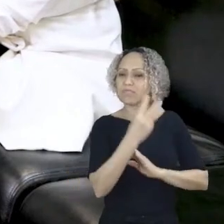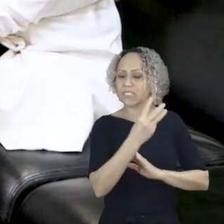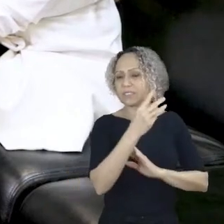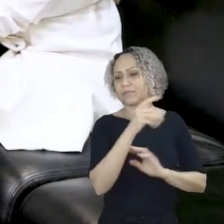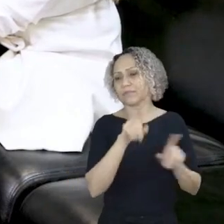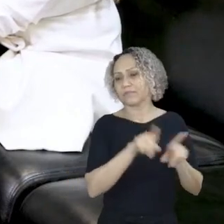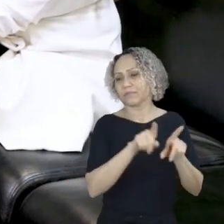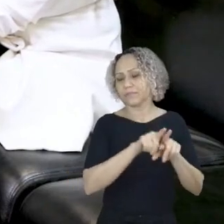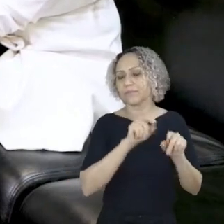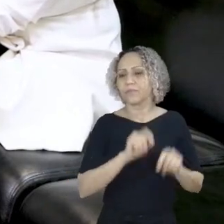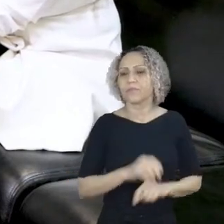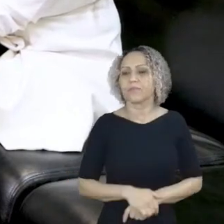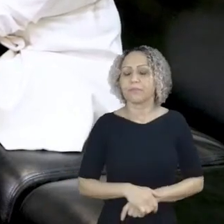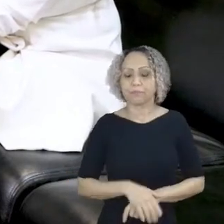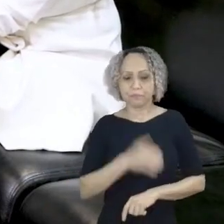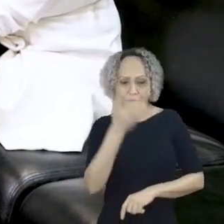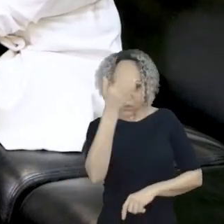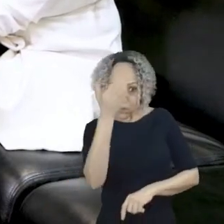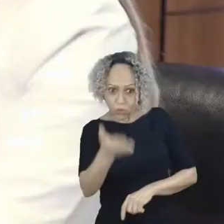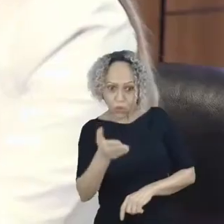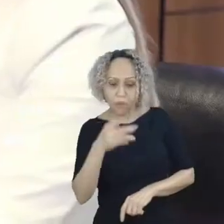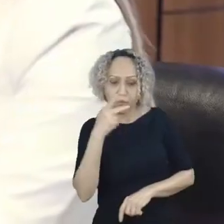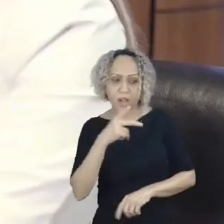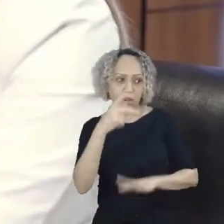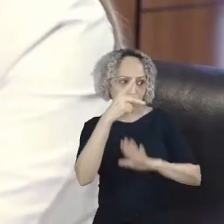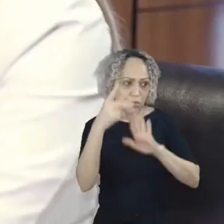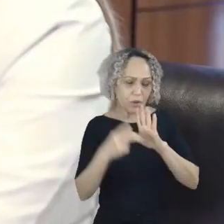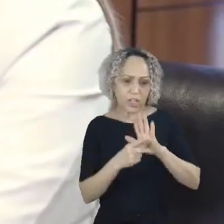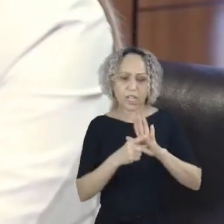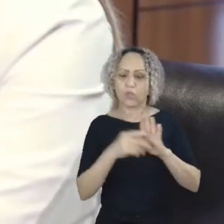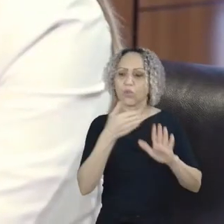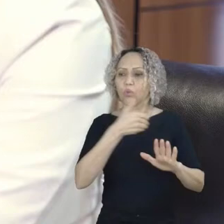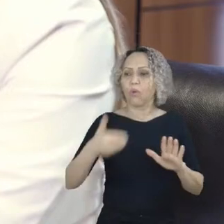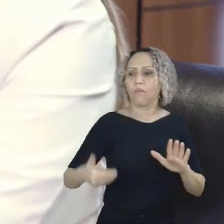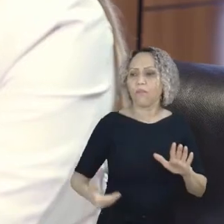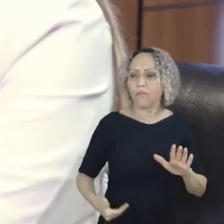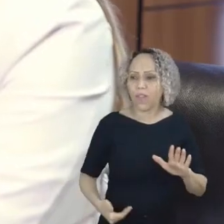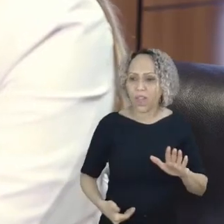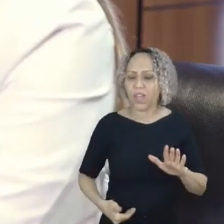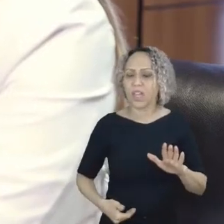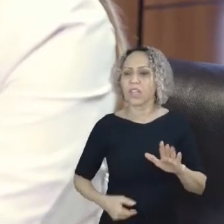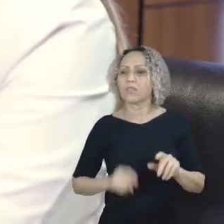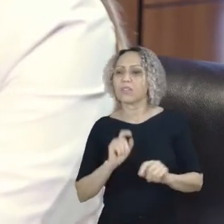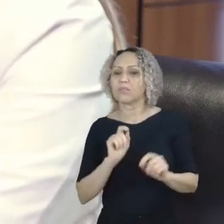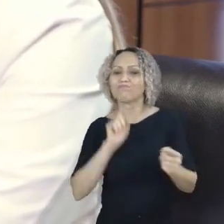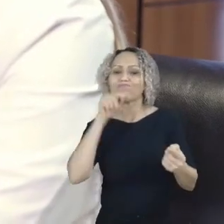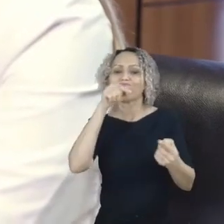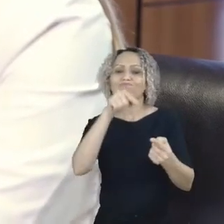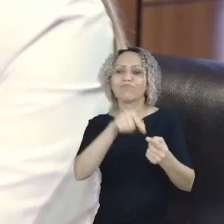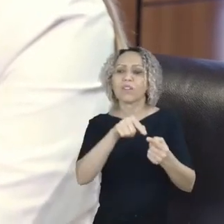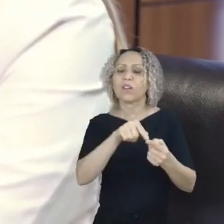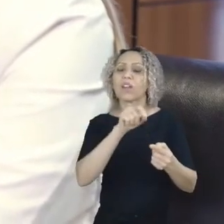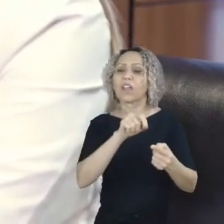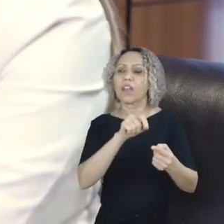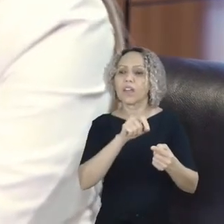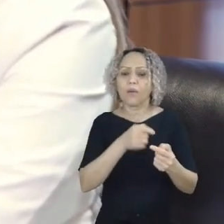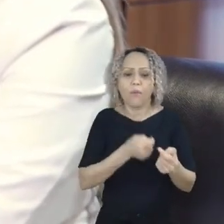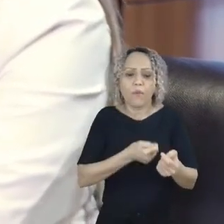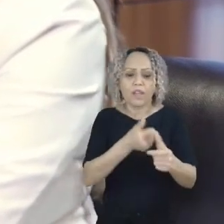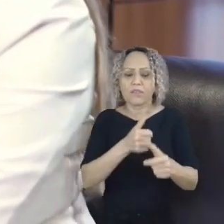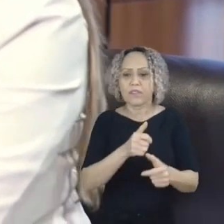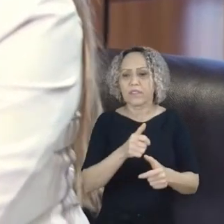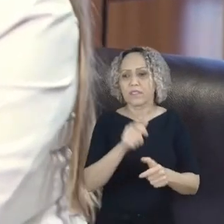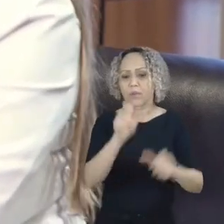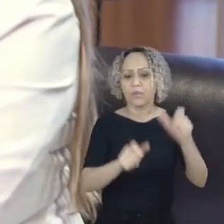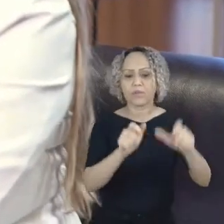questão dos projetos do governo que vão encontro aos benefícios para os trabalhadores, mas